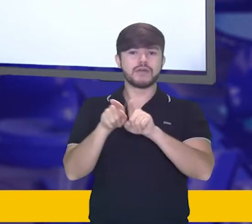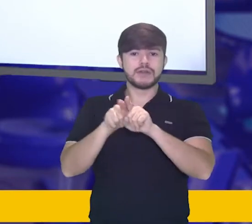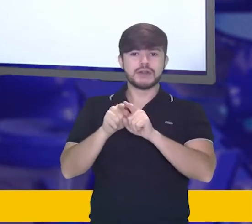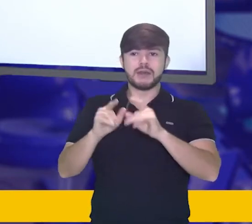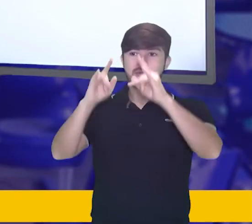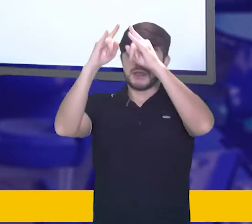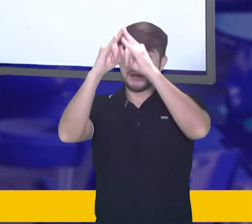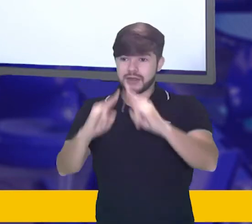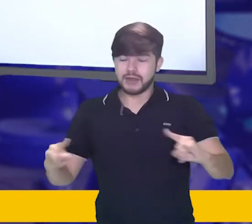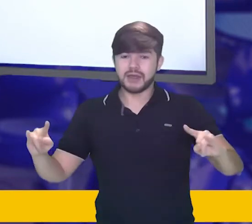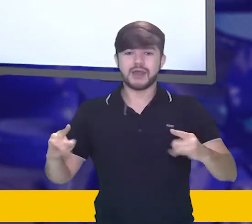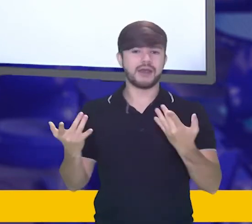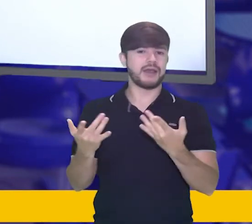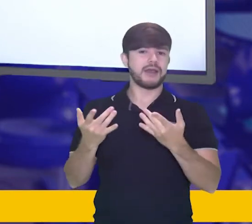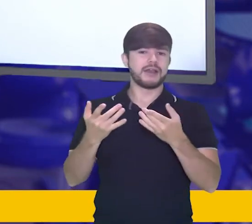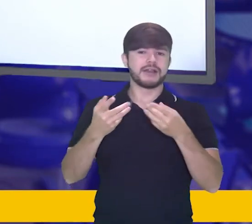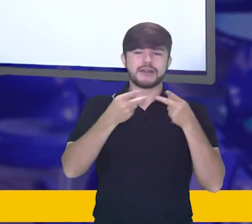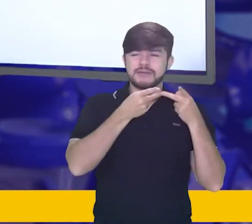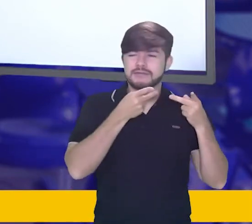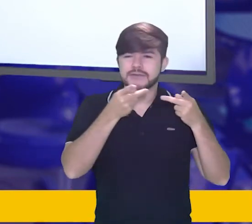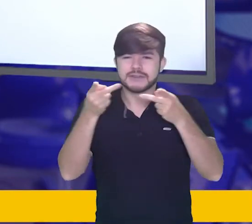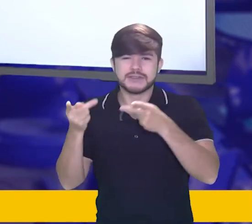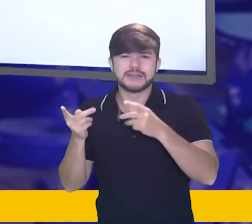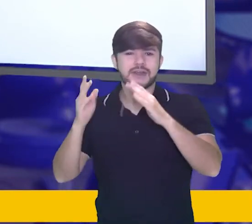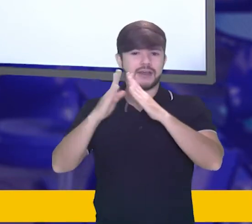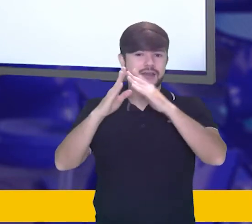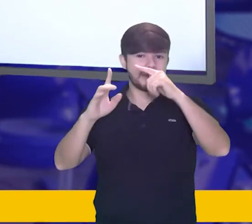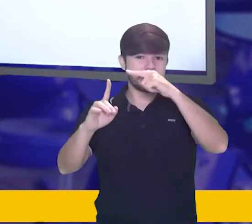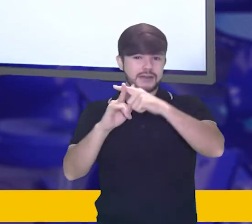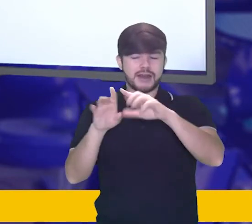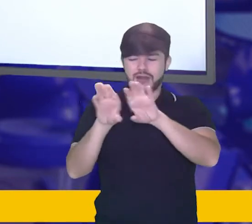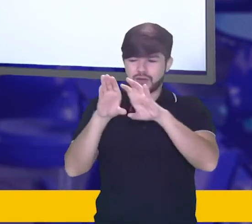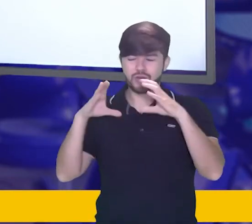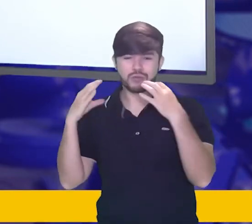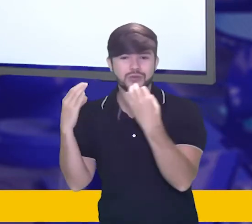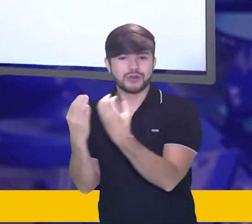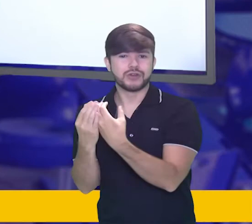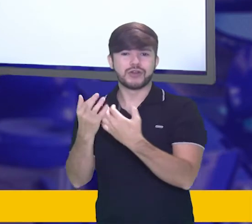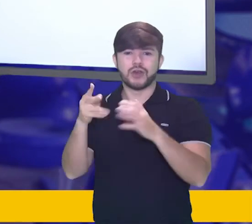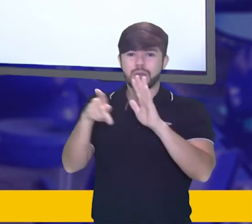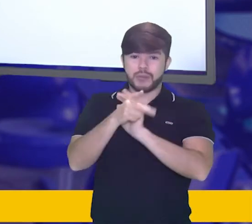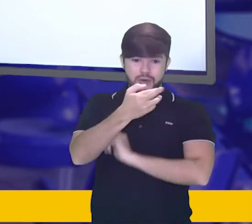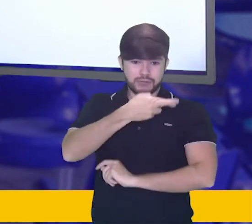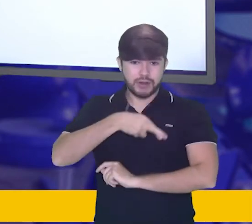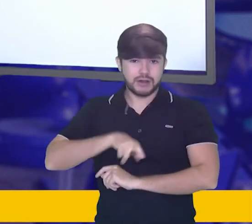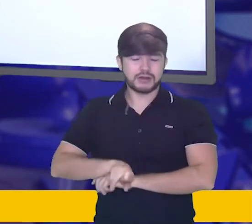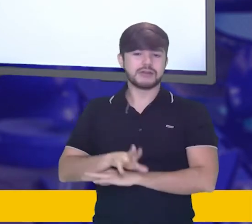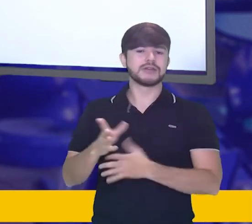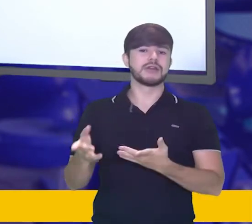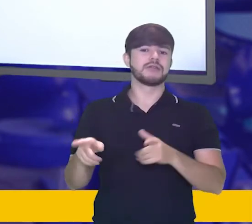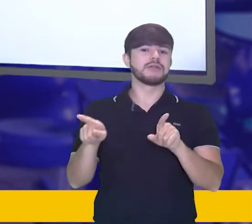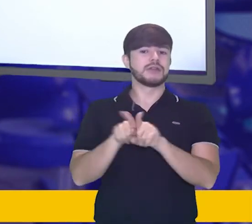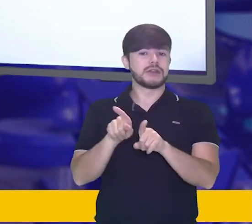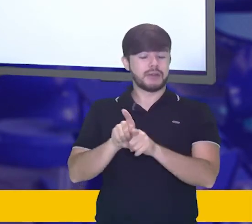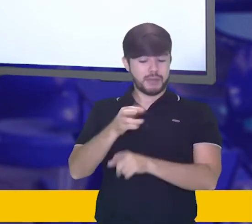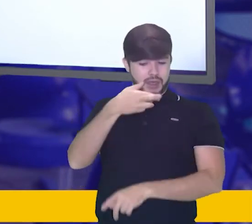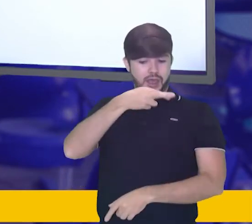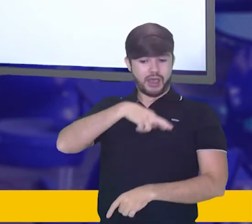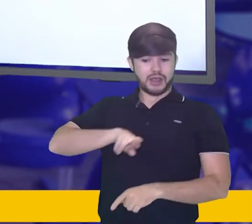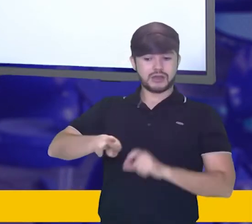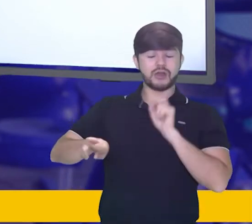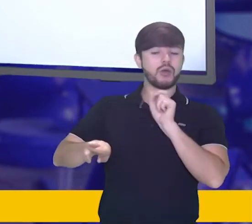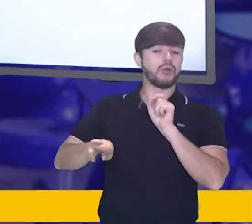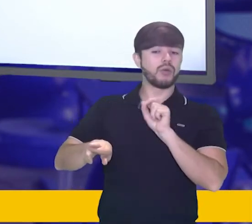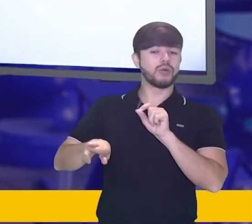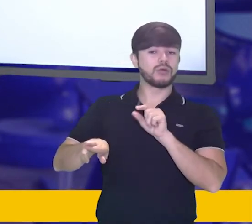grandes acampamentos ou retiros, né, de igrejas, de comunidades religiosas,